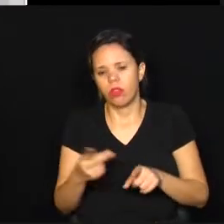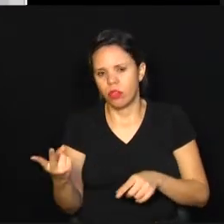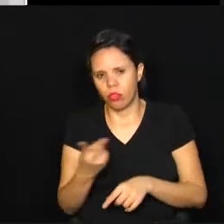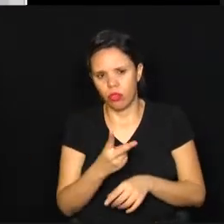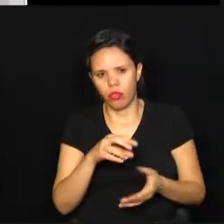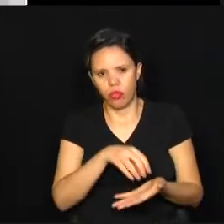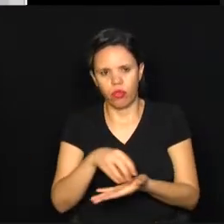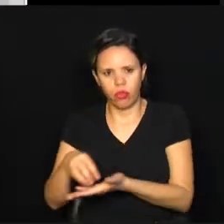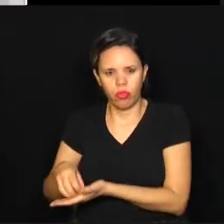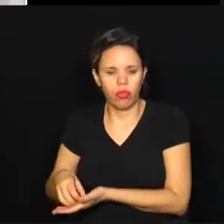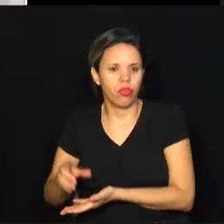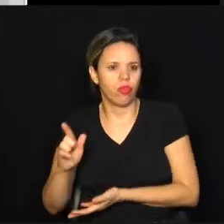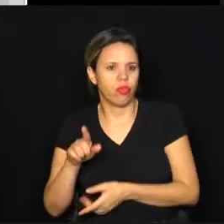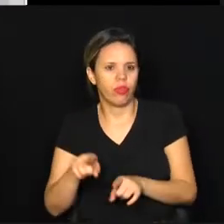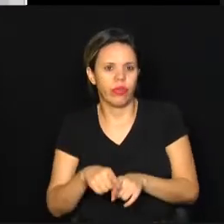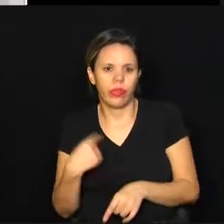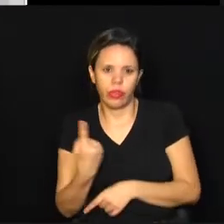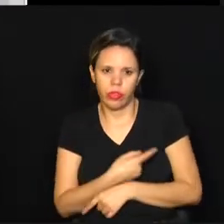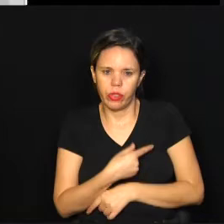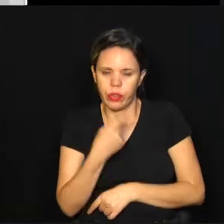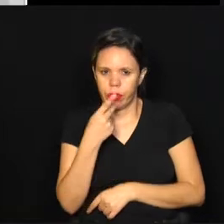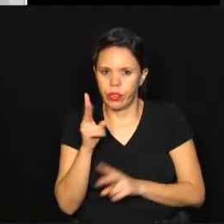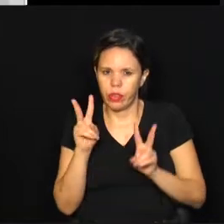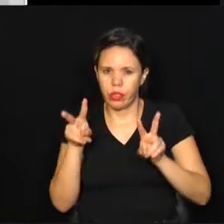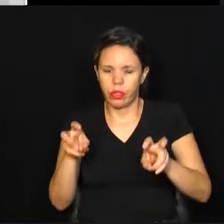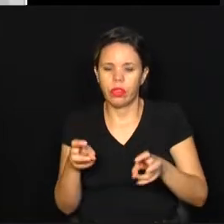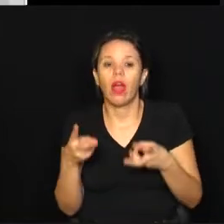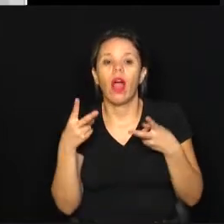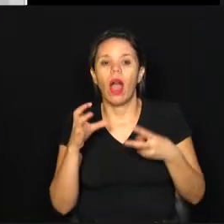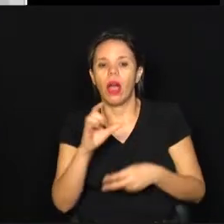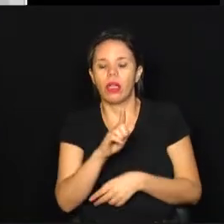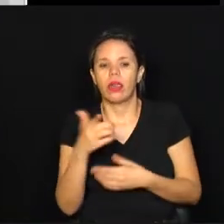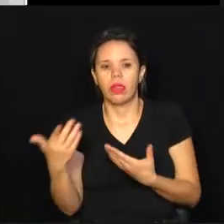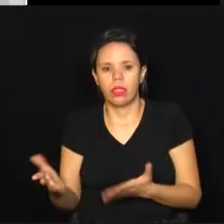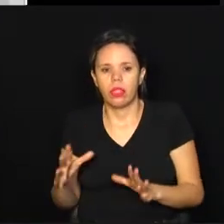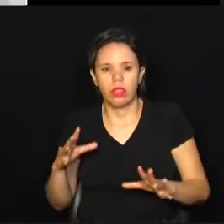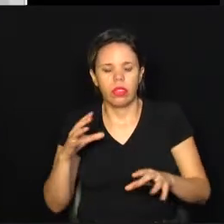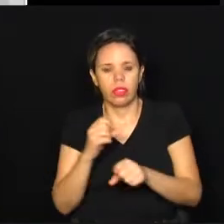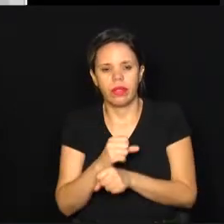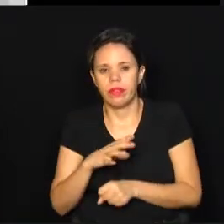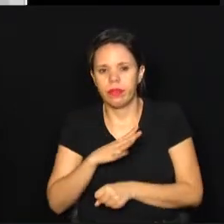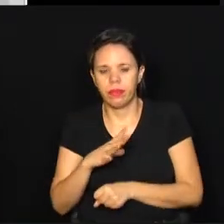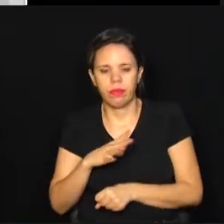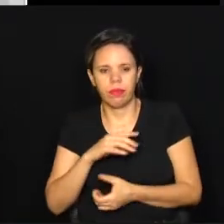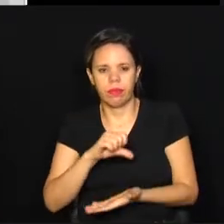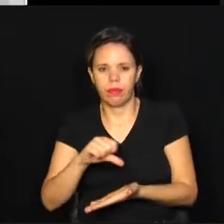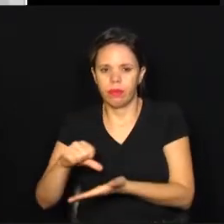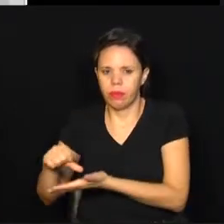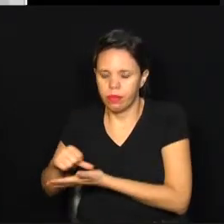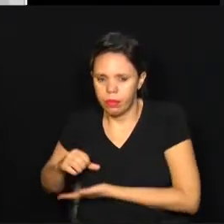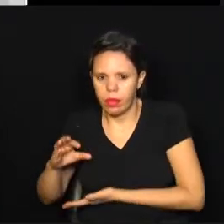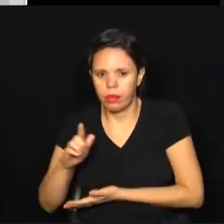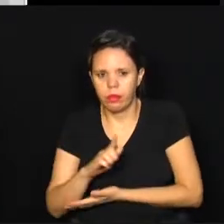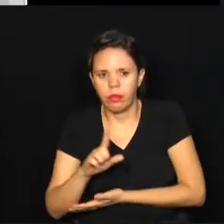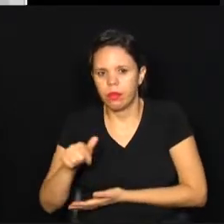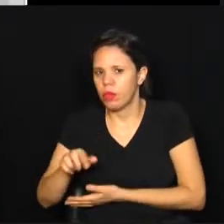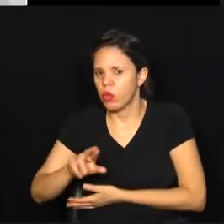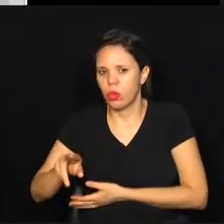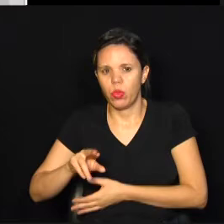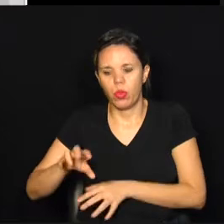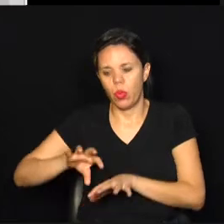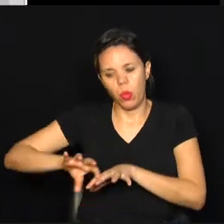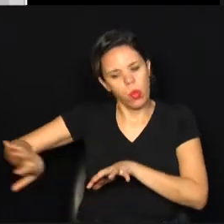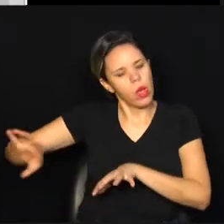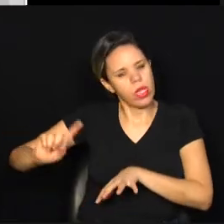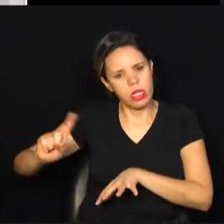centralidades regionais. Por isso que eu falo que a gente tem que olhar o Campo Grande no todo da cidade e da região, porque o Campo Grande não é uma ilha,